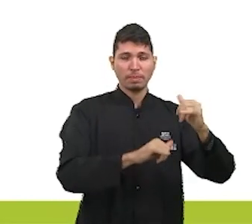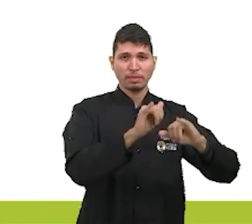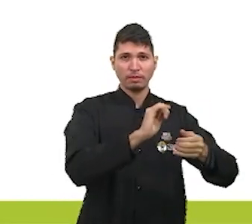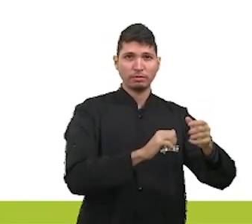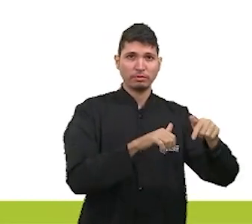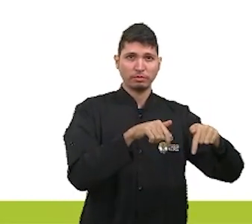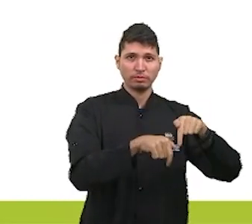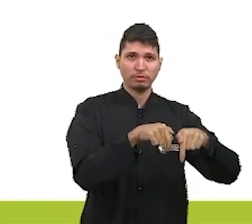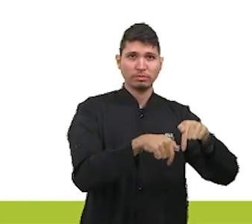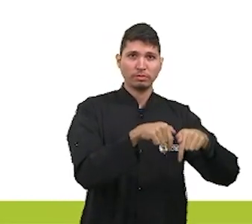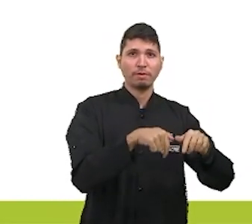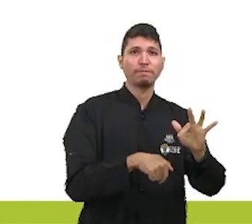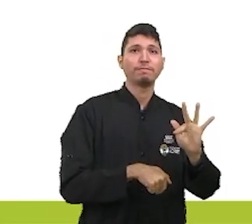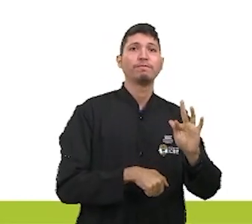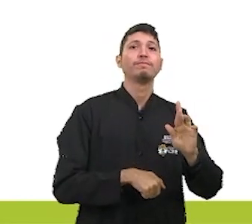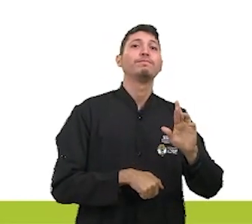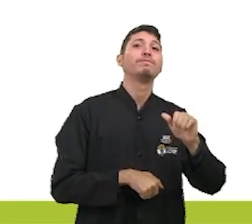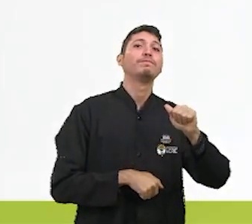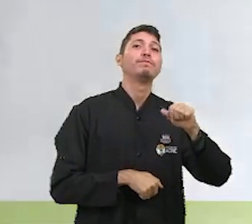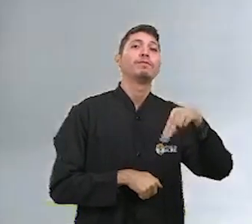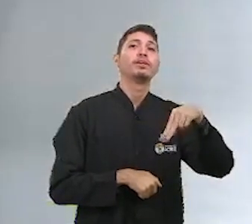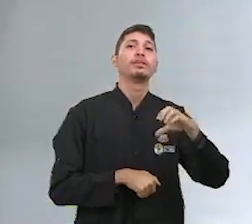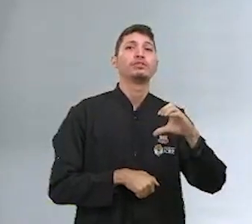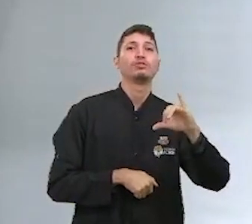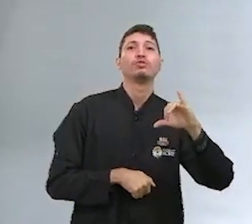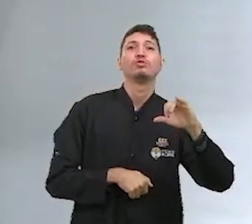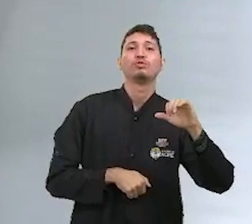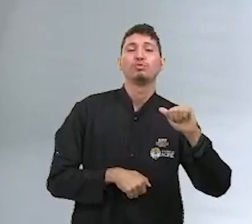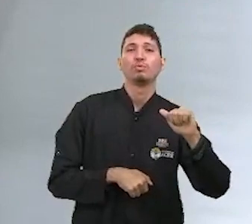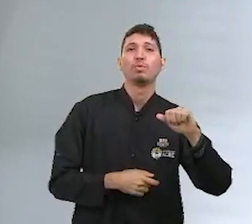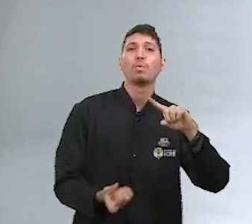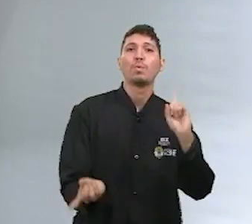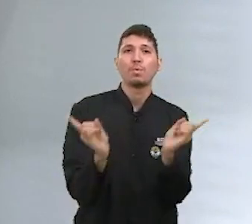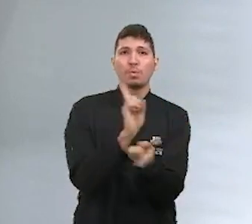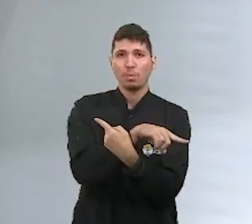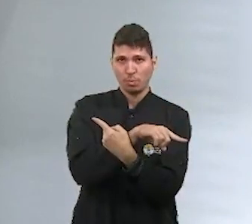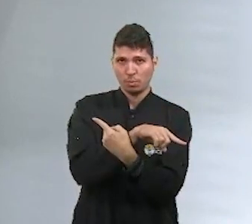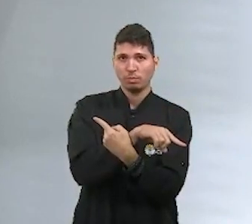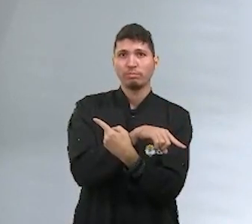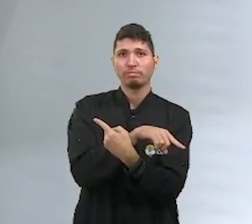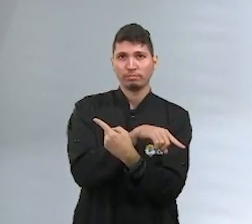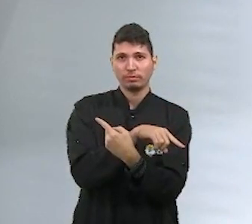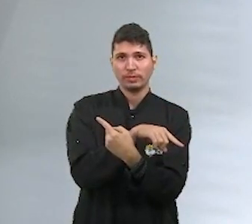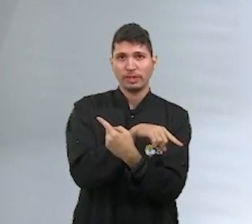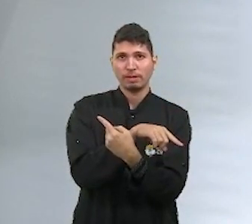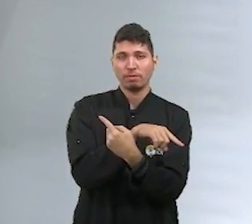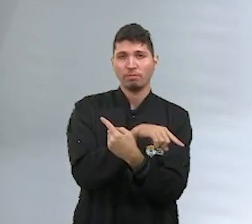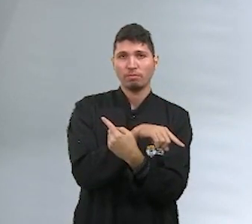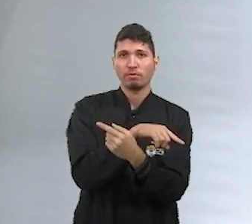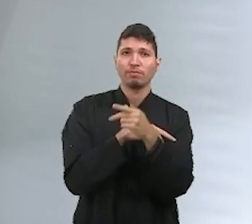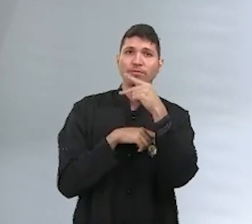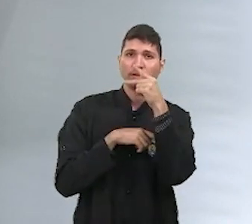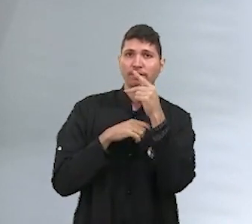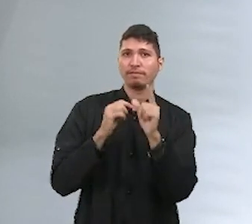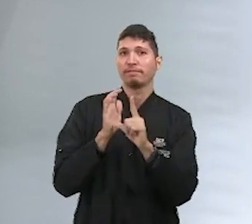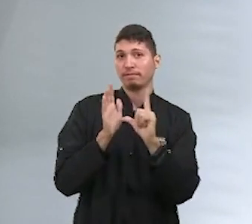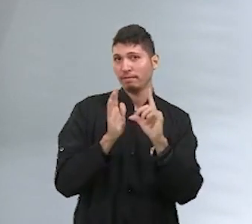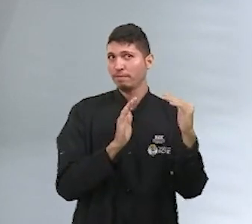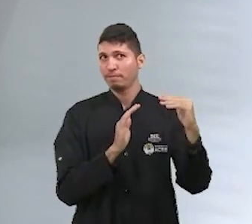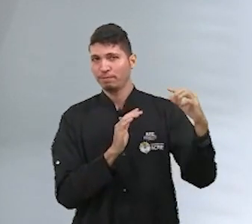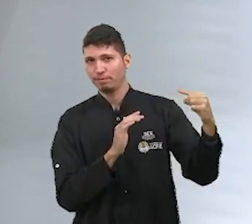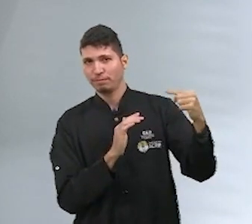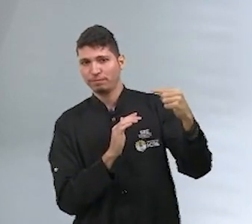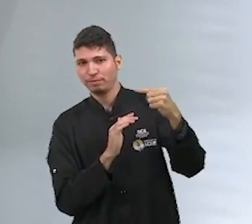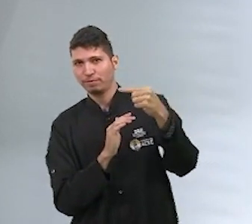químico frâncio. Ele está do lado oposto a qual eu falei para vocês em relação às setas.